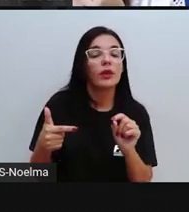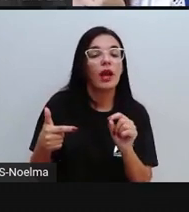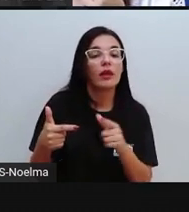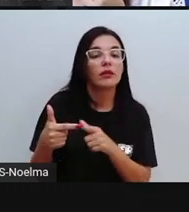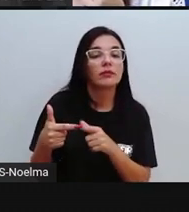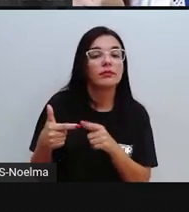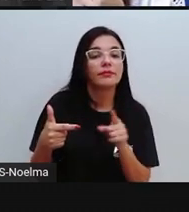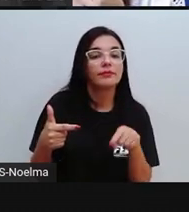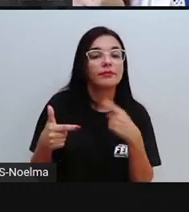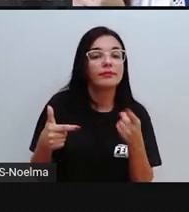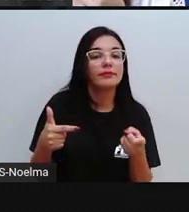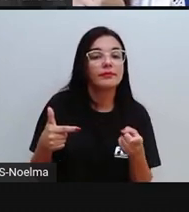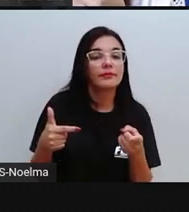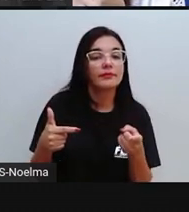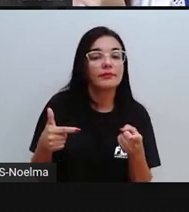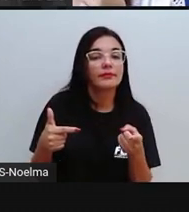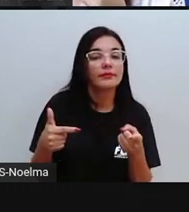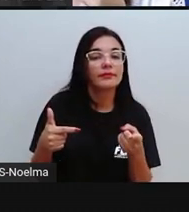ó.